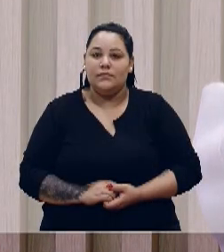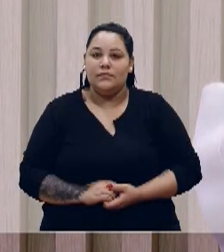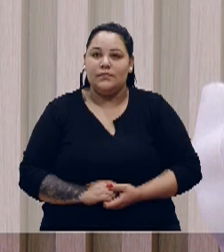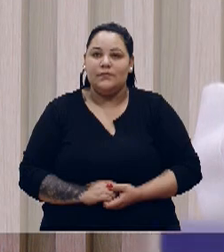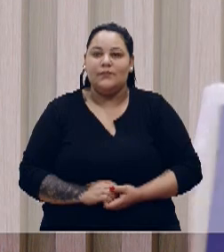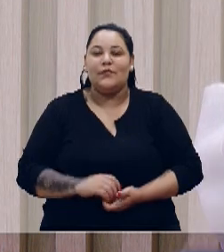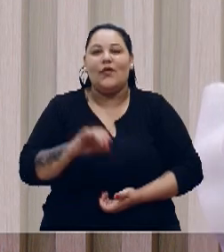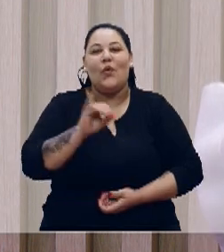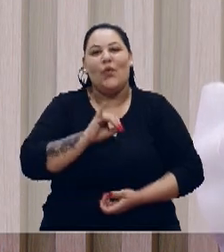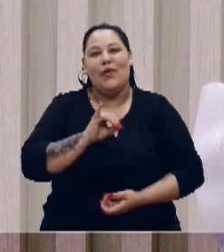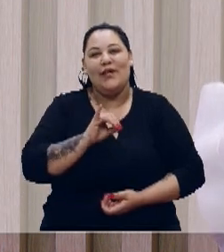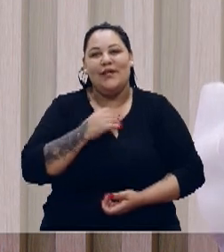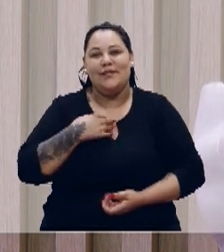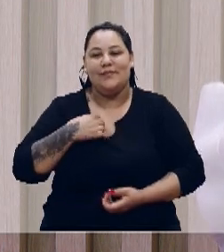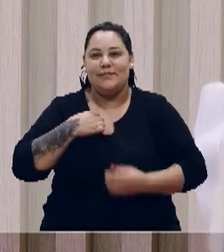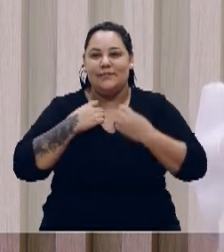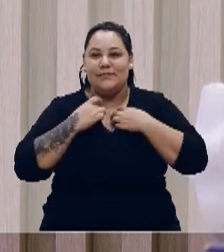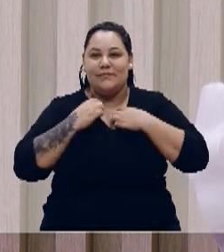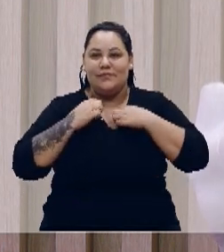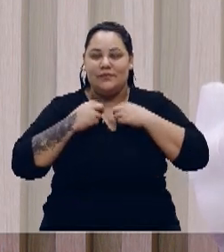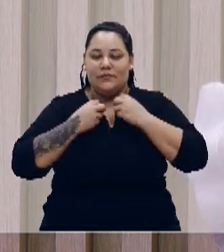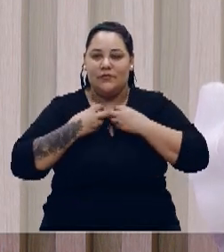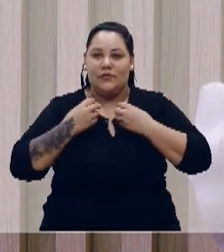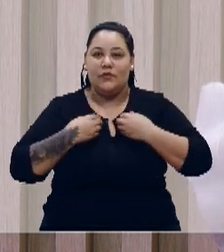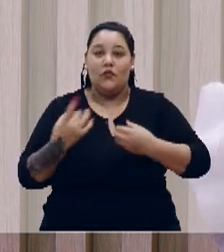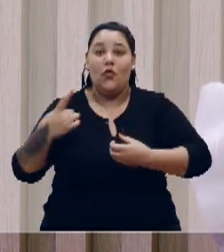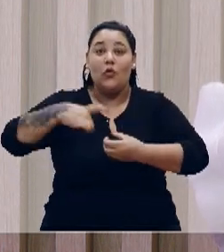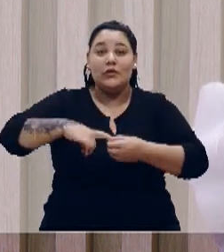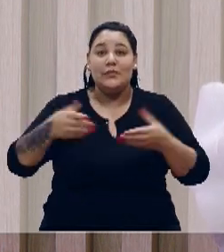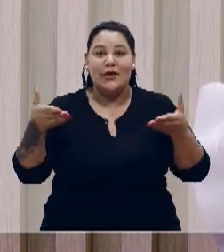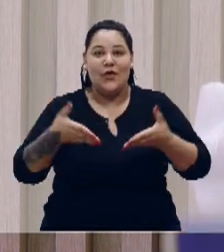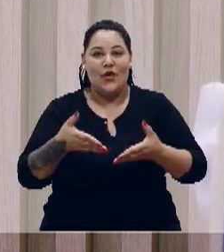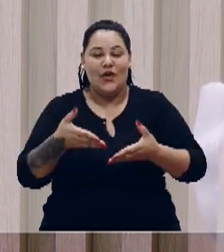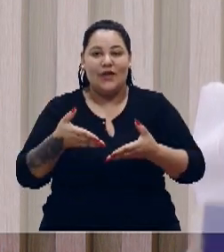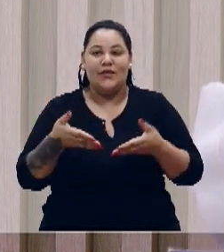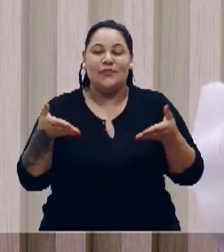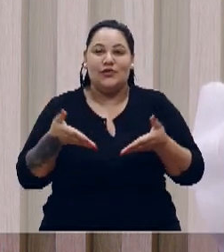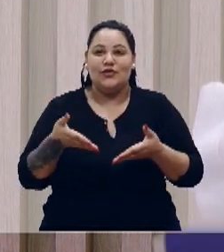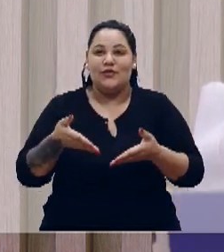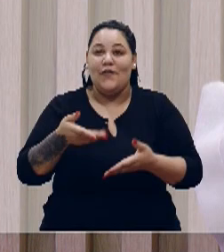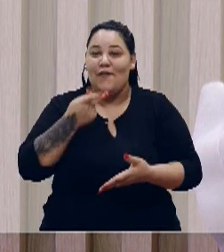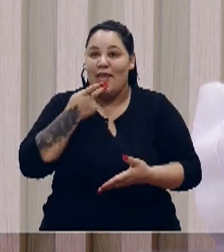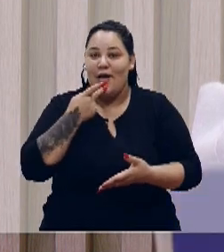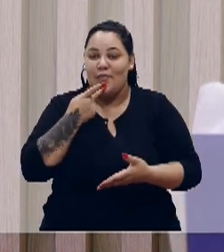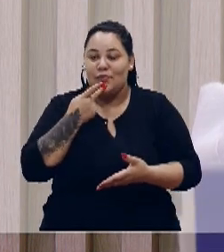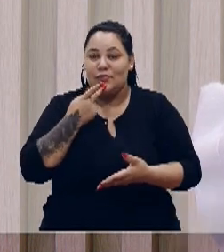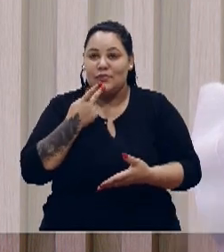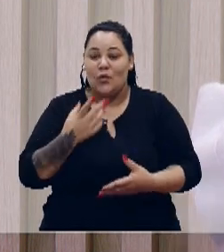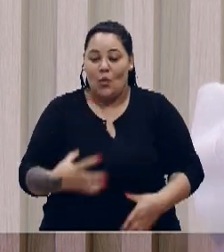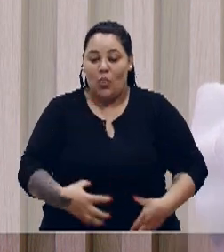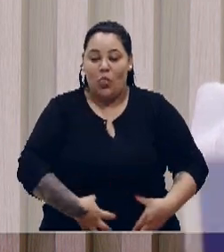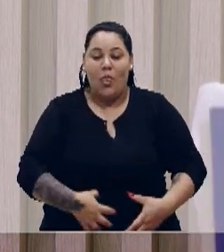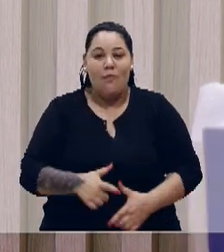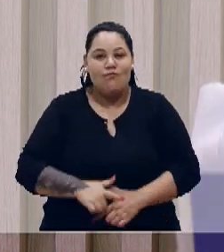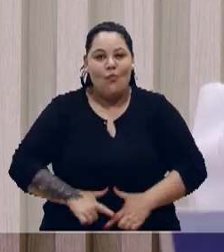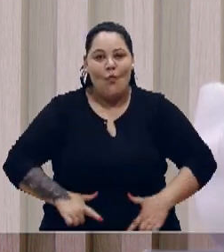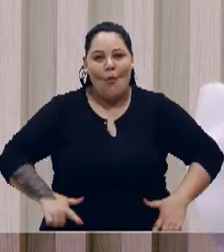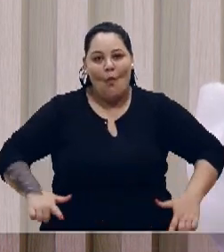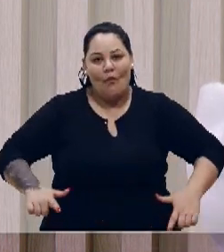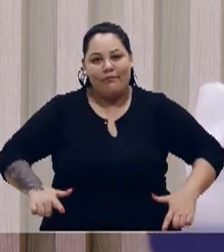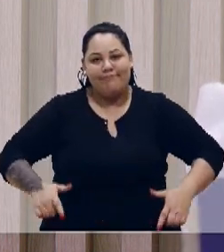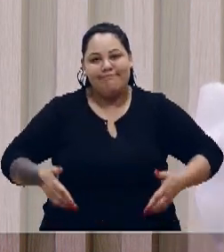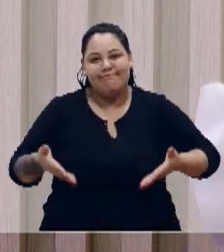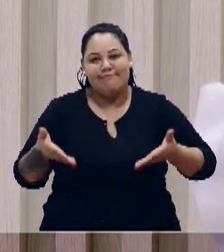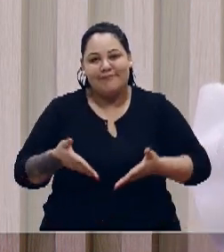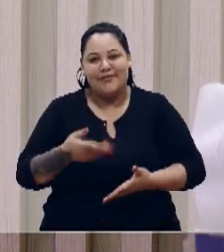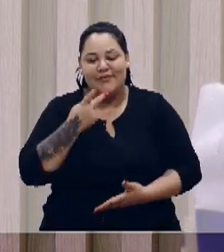Oi, gente, de volta com Entre Elas. Hoje falando sobre colo vazio. Estou aqui com a Bianca e a Carol. Então, elas estavam